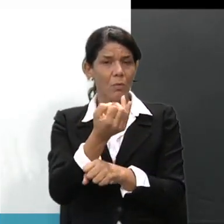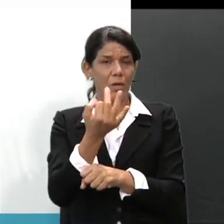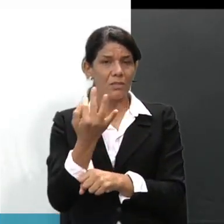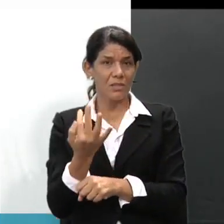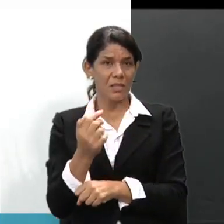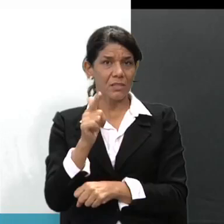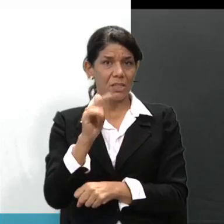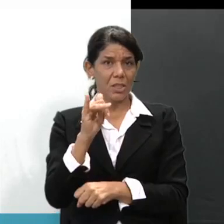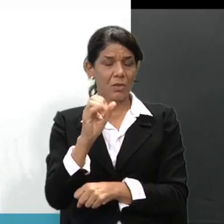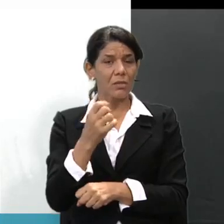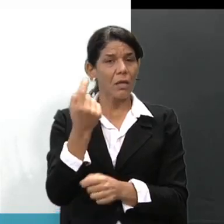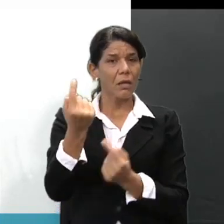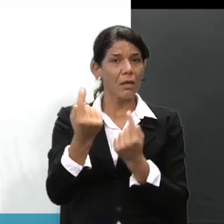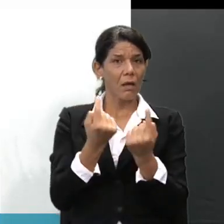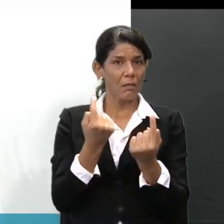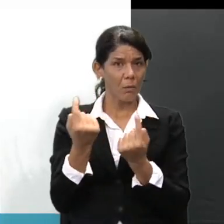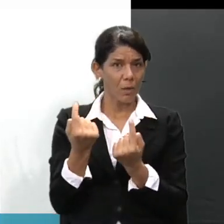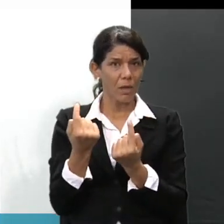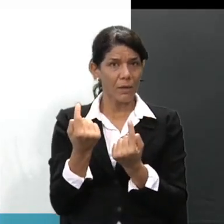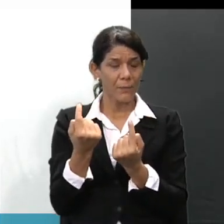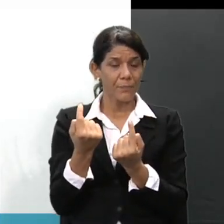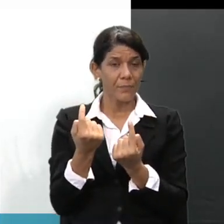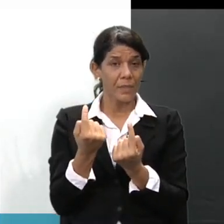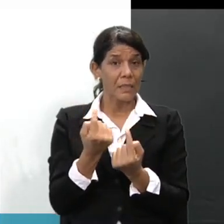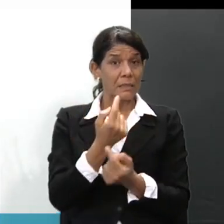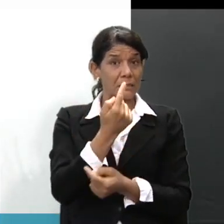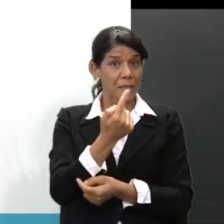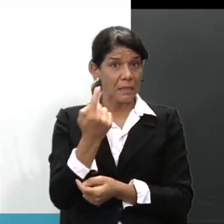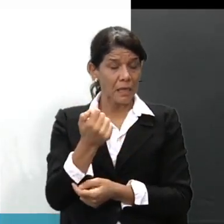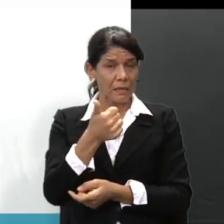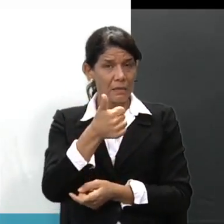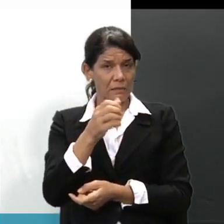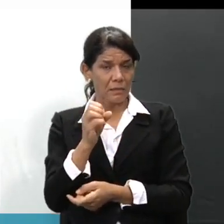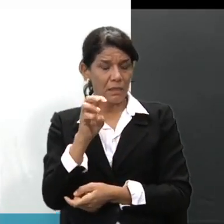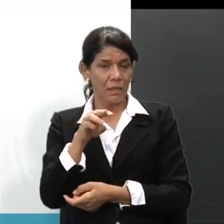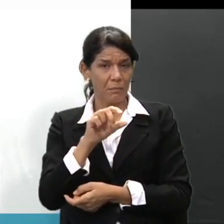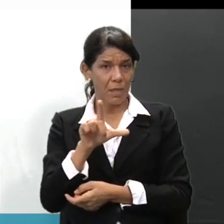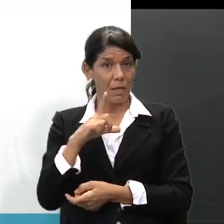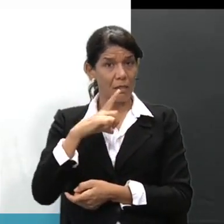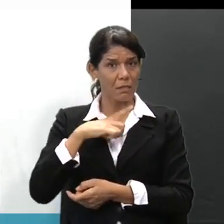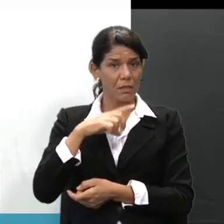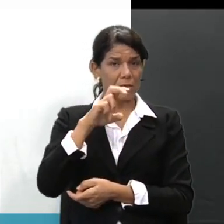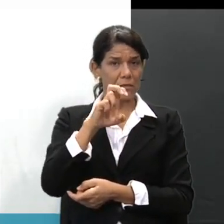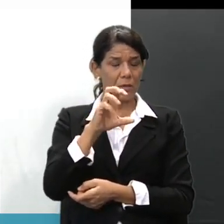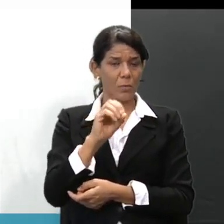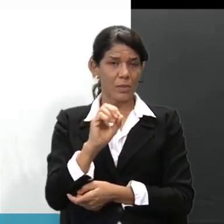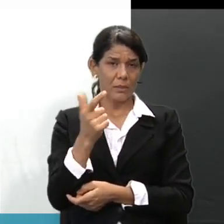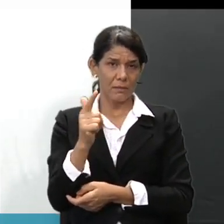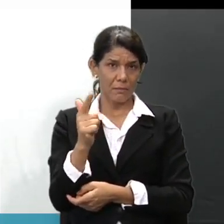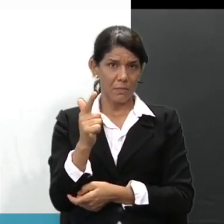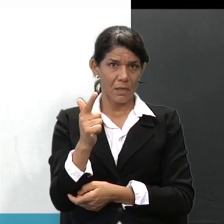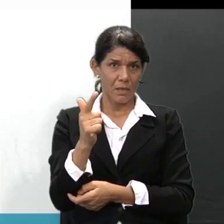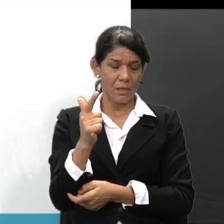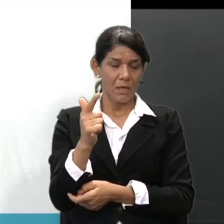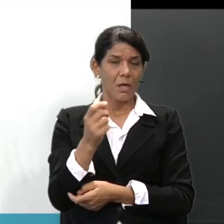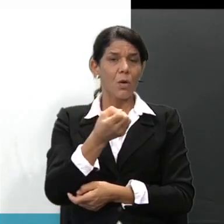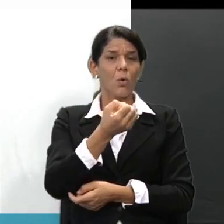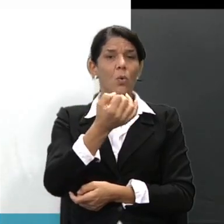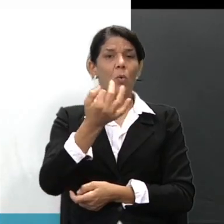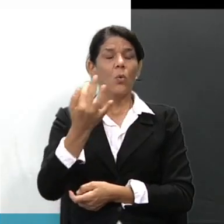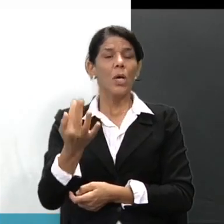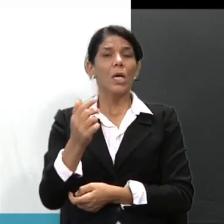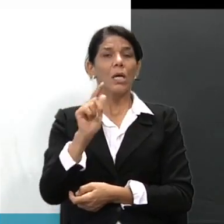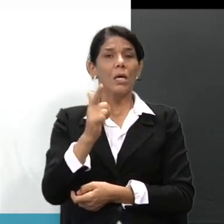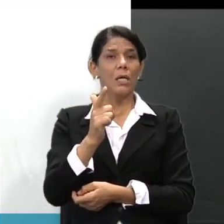quantidade de glicose em cada ampola. Se a cada 100 ml eu tenho 50 gramas,